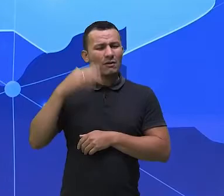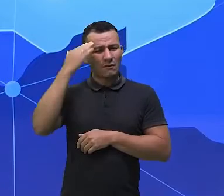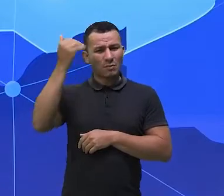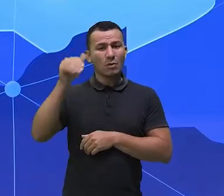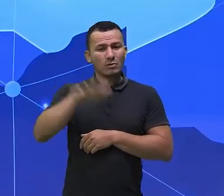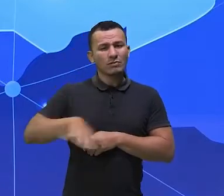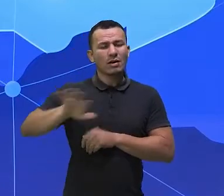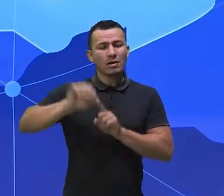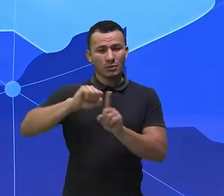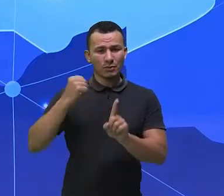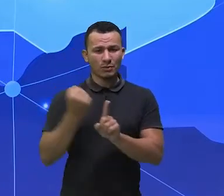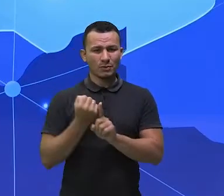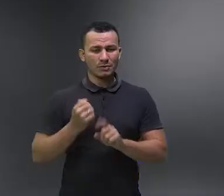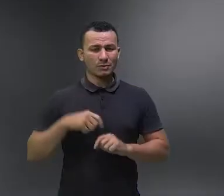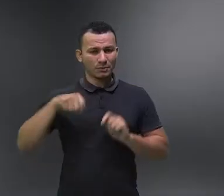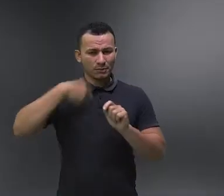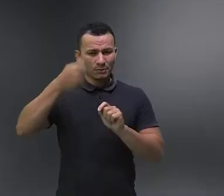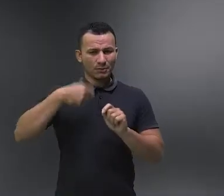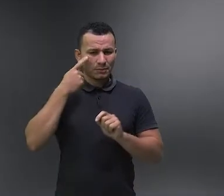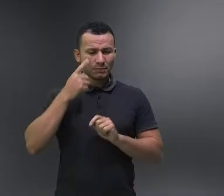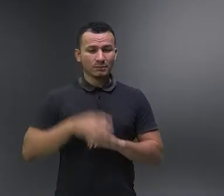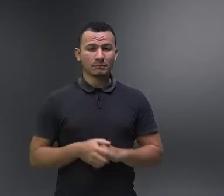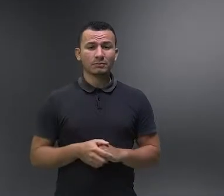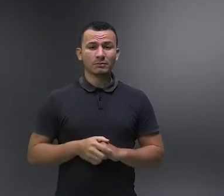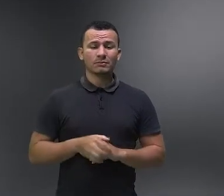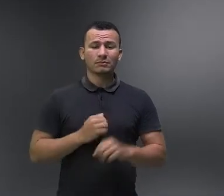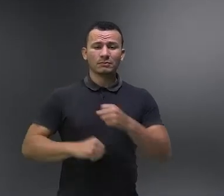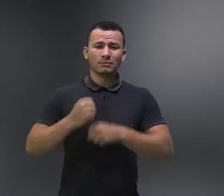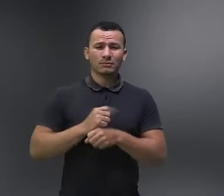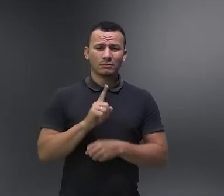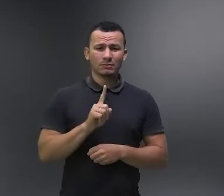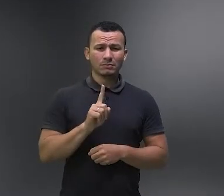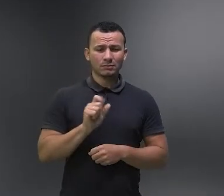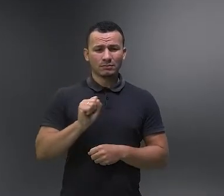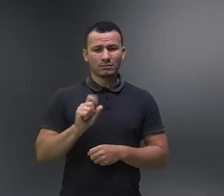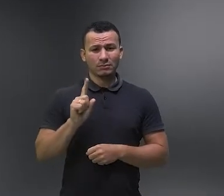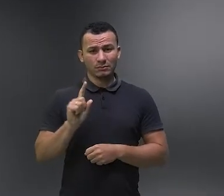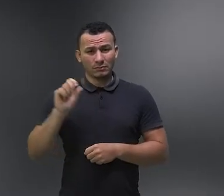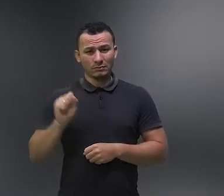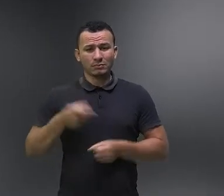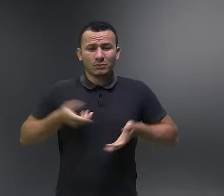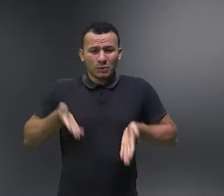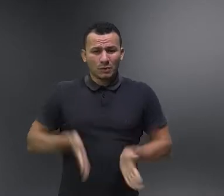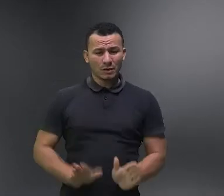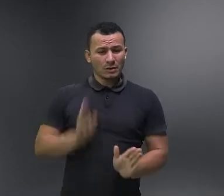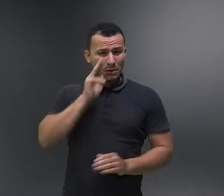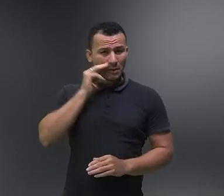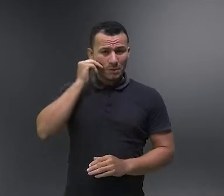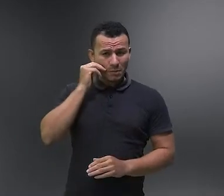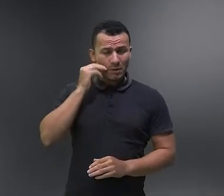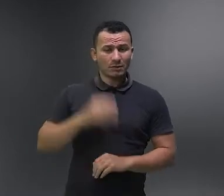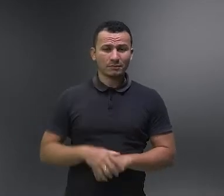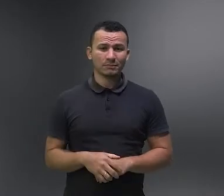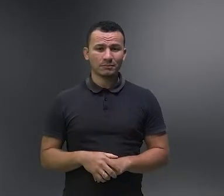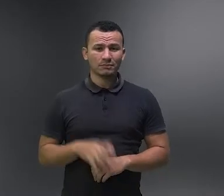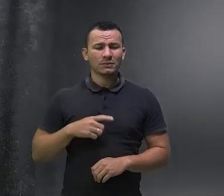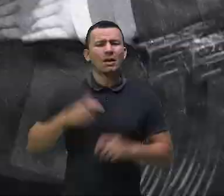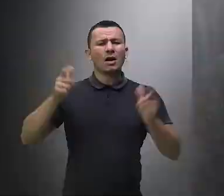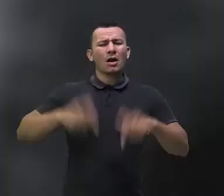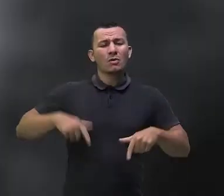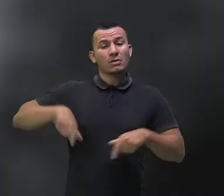Sociologia. Vamos ao vídeo? Em 1818, nasce Karl Marx, em Trier, na